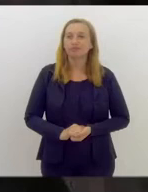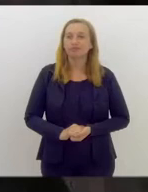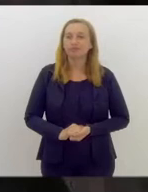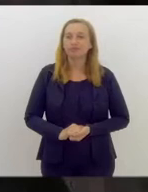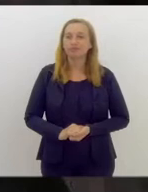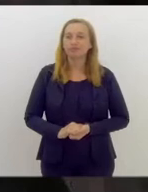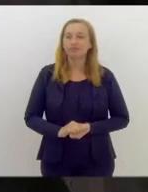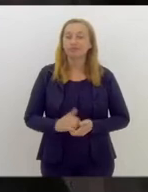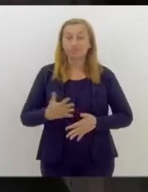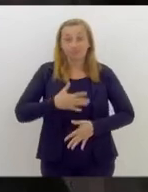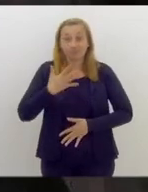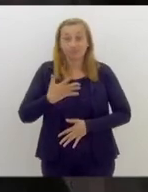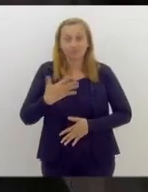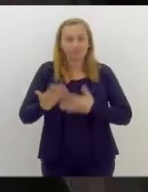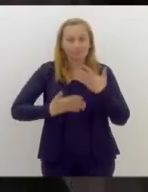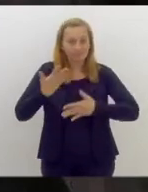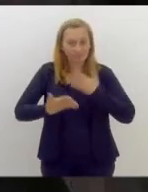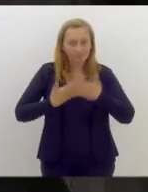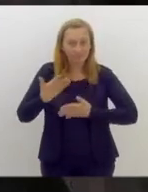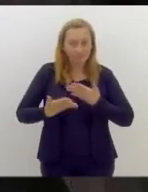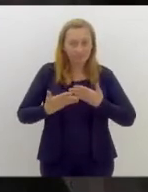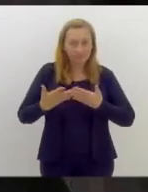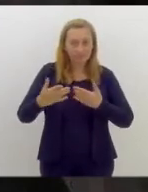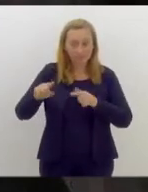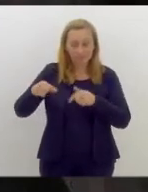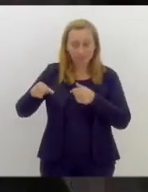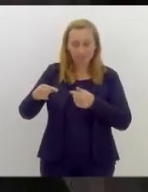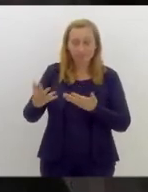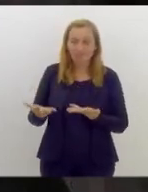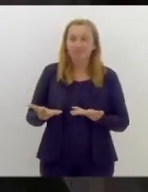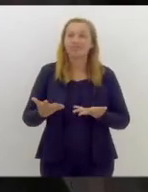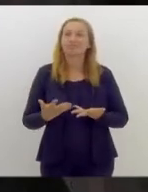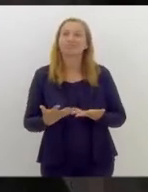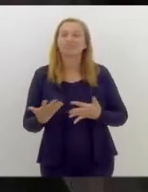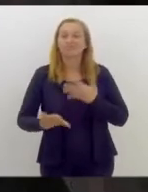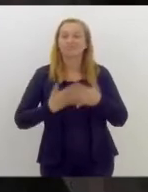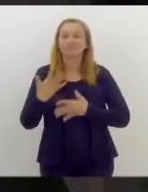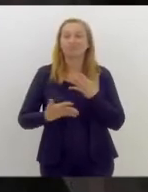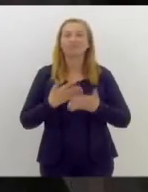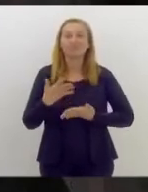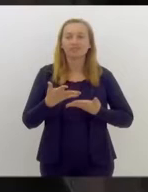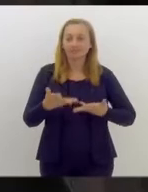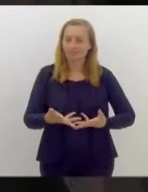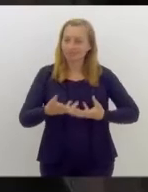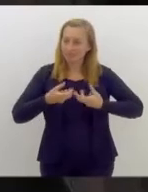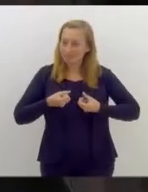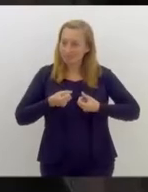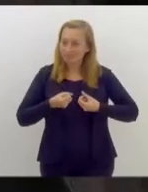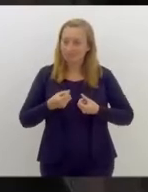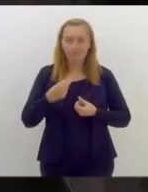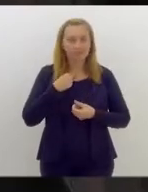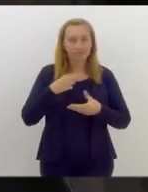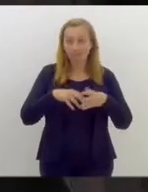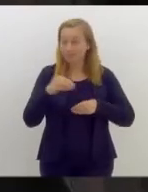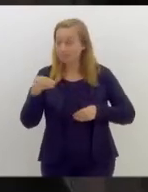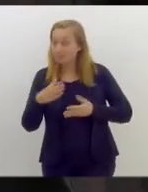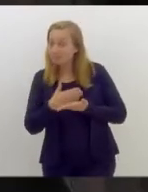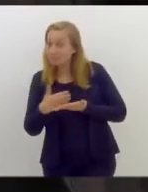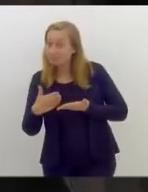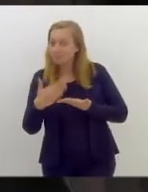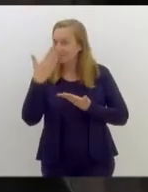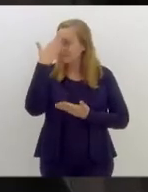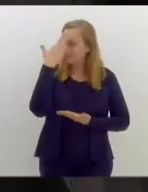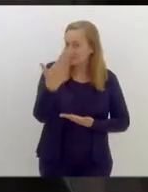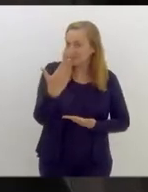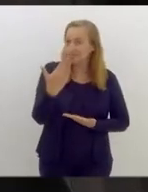Foi grande a surpresa e a alegria que me provocou ao ser contemplado por tal honraria. Não poderia fugir assim de início de